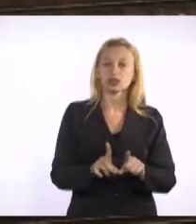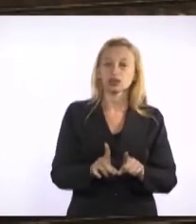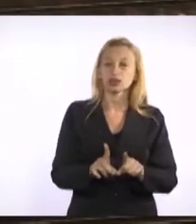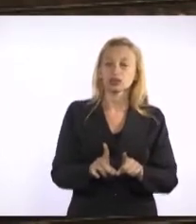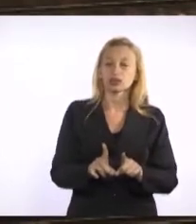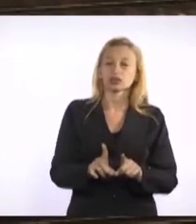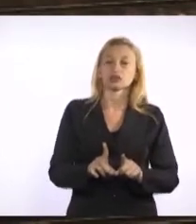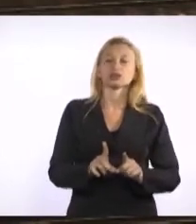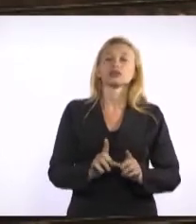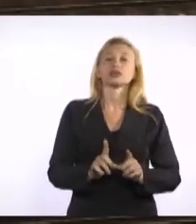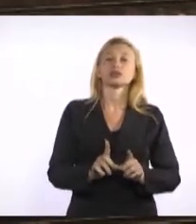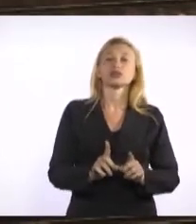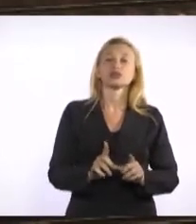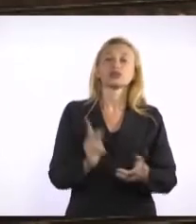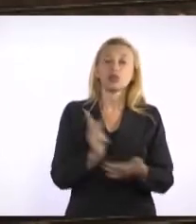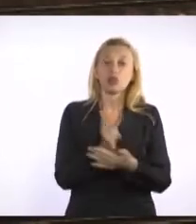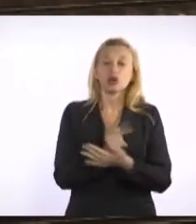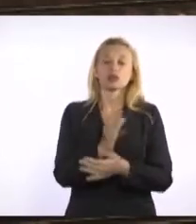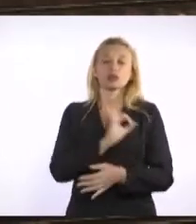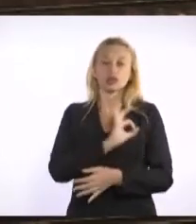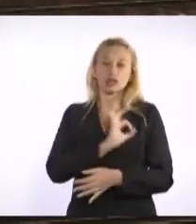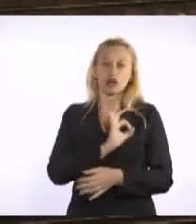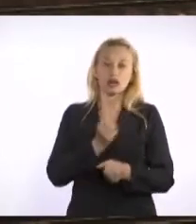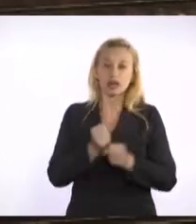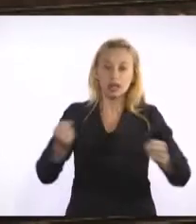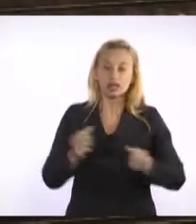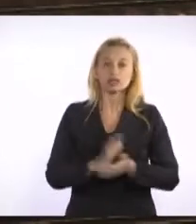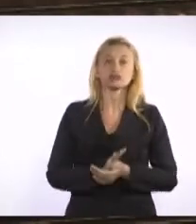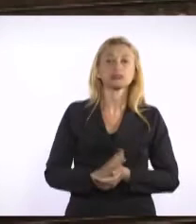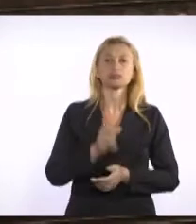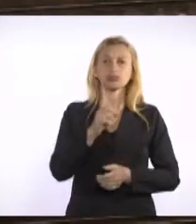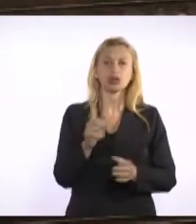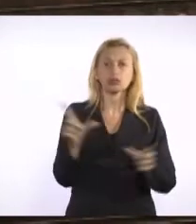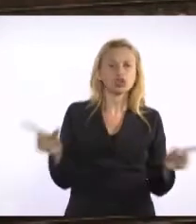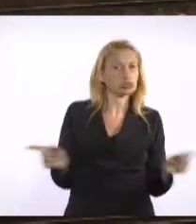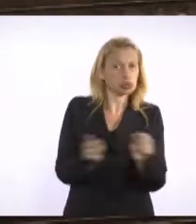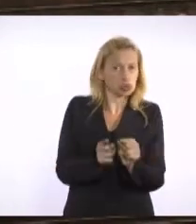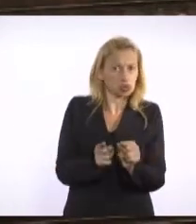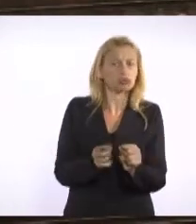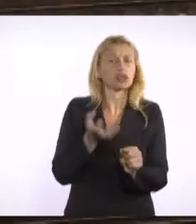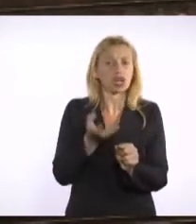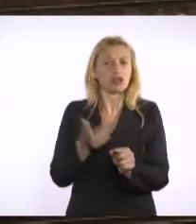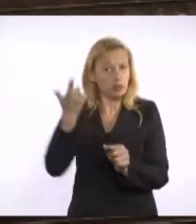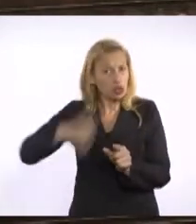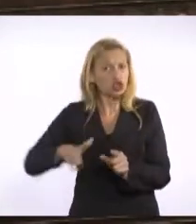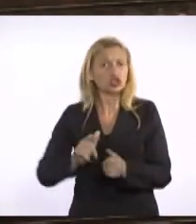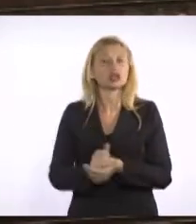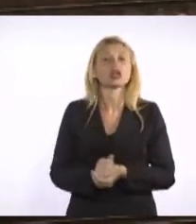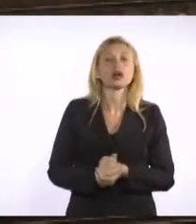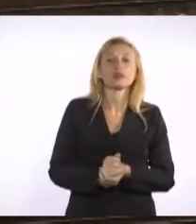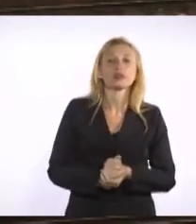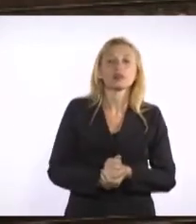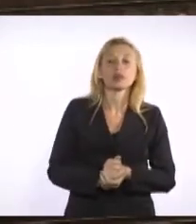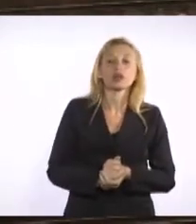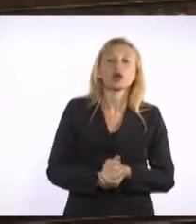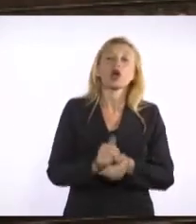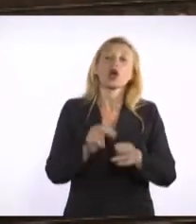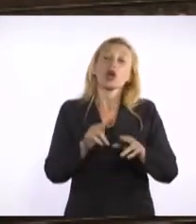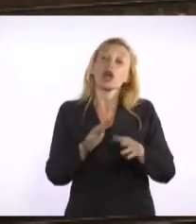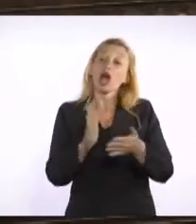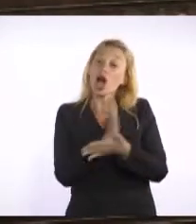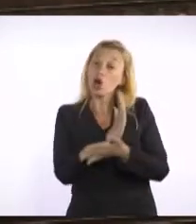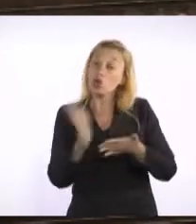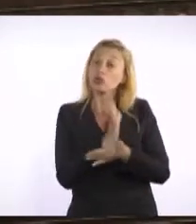é flagrante. Então, os indicadores não foram reduzidos, quero repetir isso aqui, por causa de alguma política